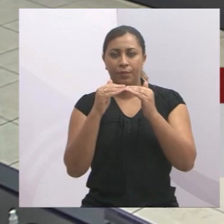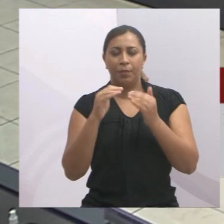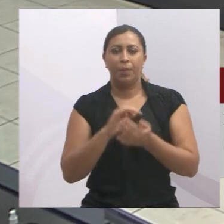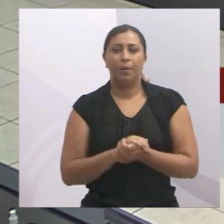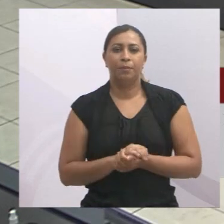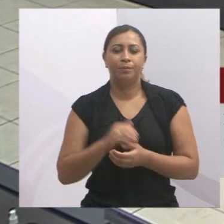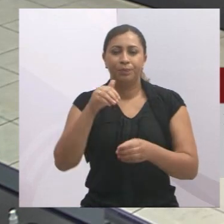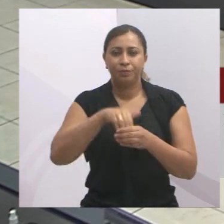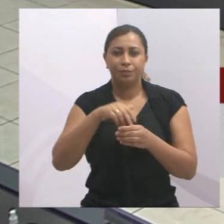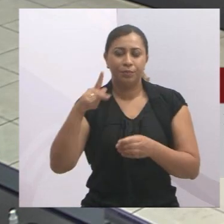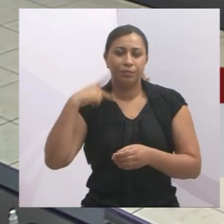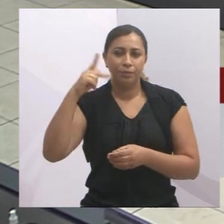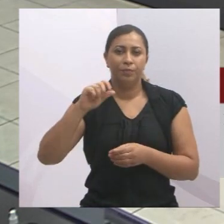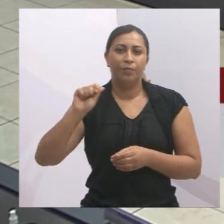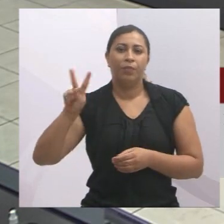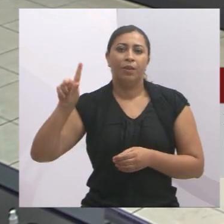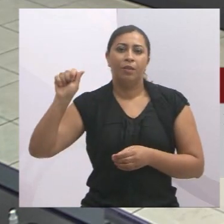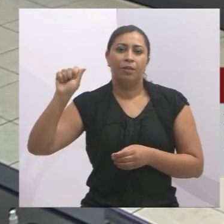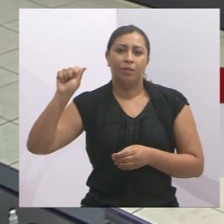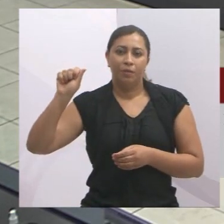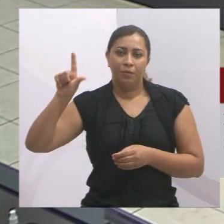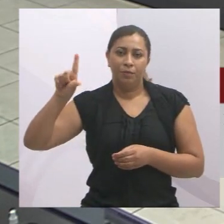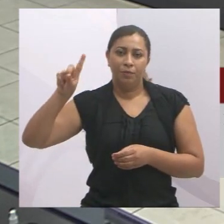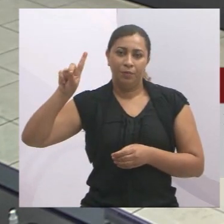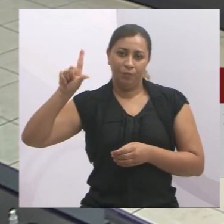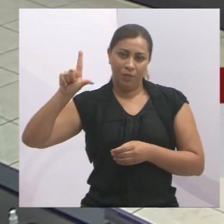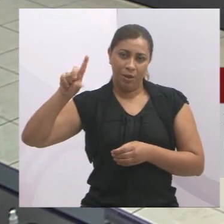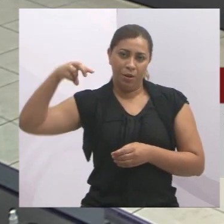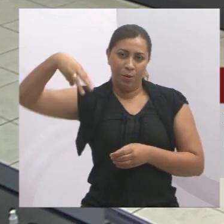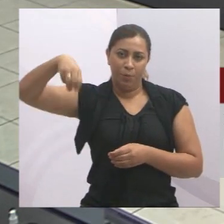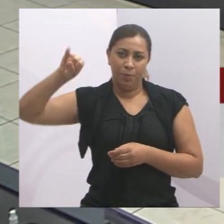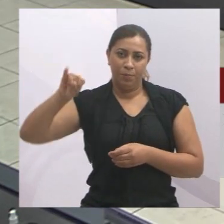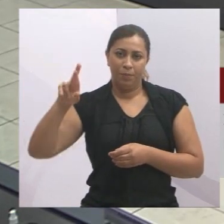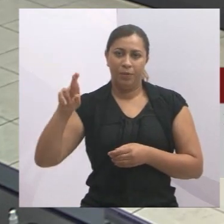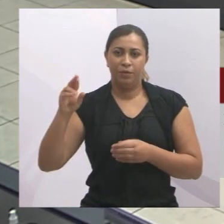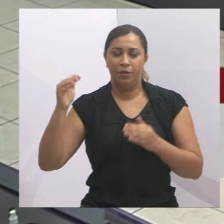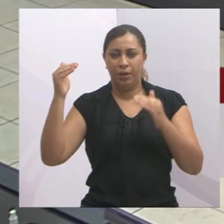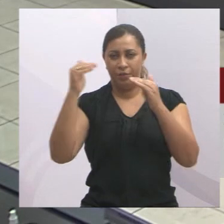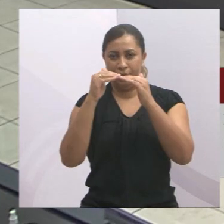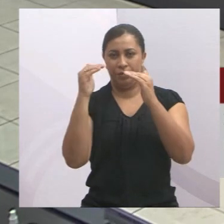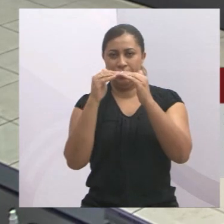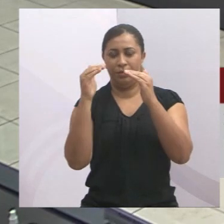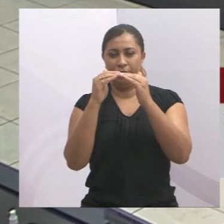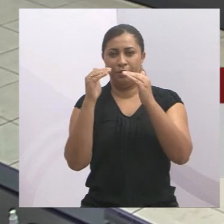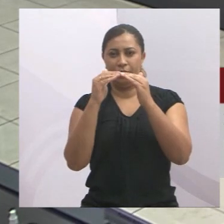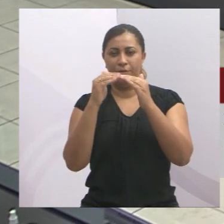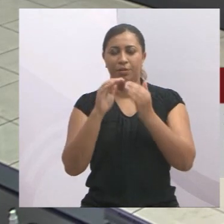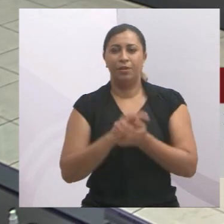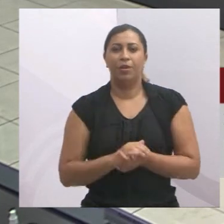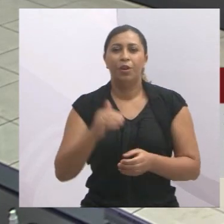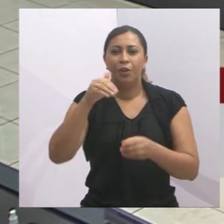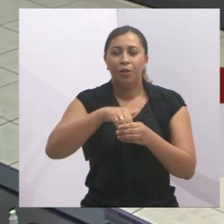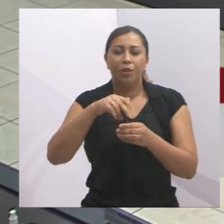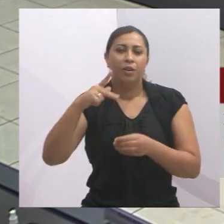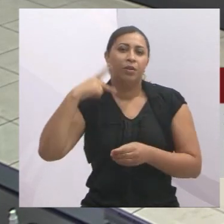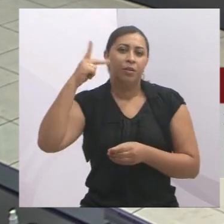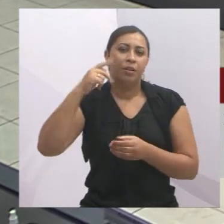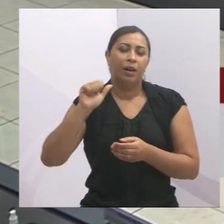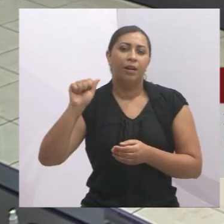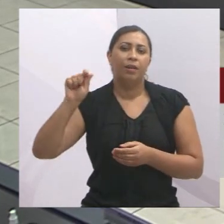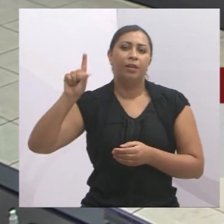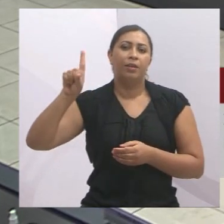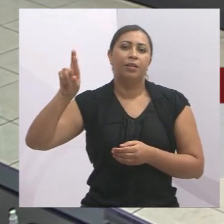Como vota o vereador Valmir do Parque Meia Lua. Favorável. Como vota o vereador